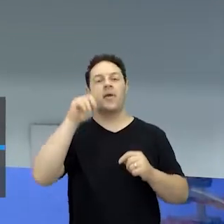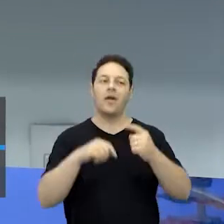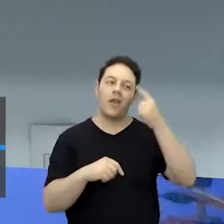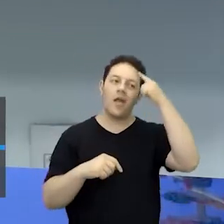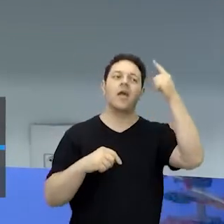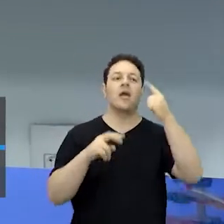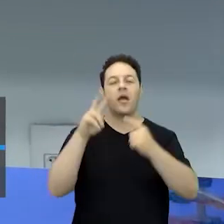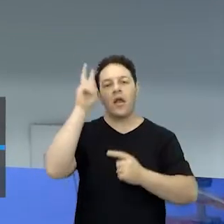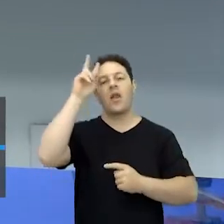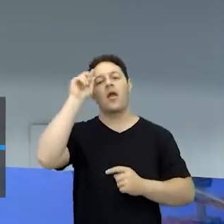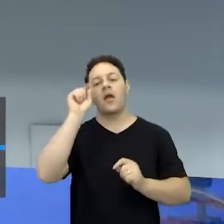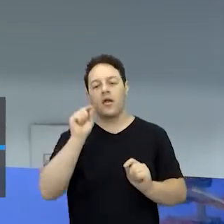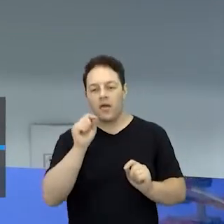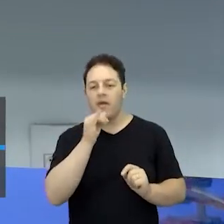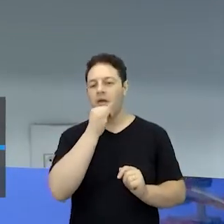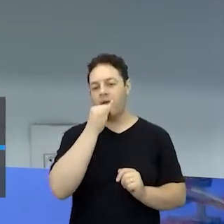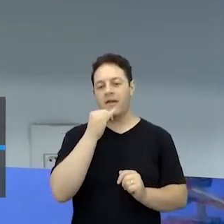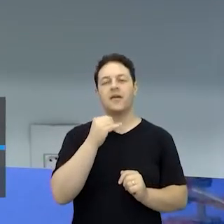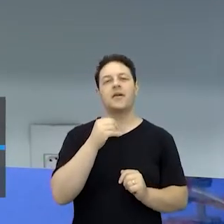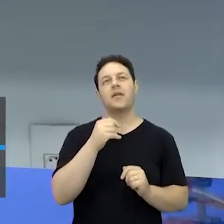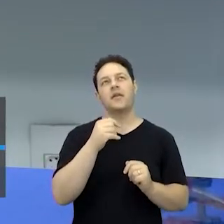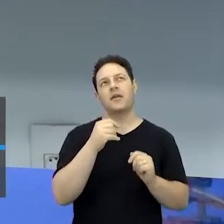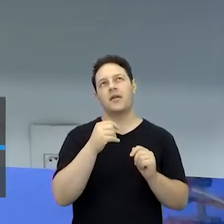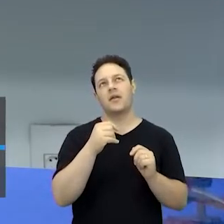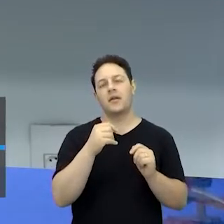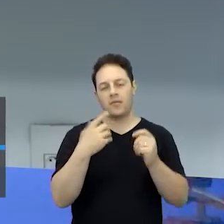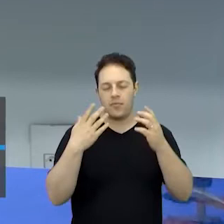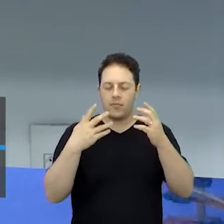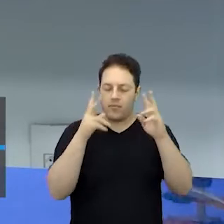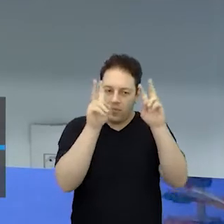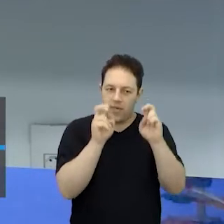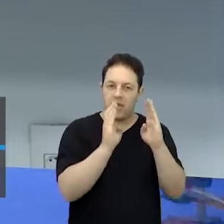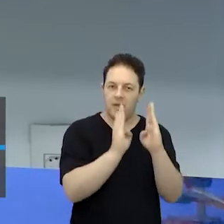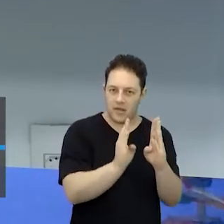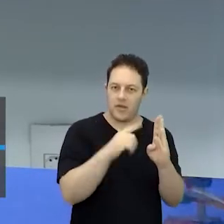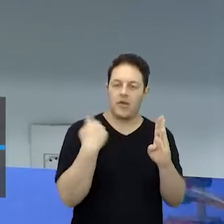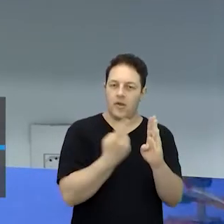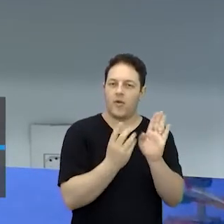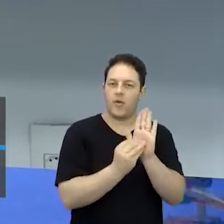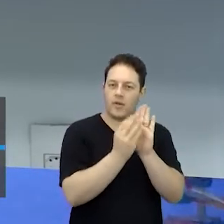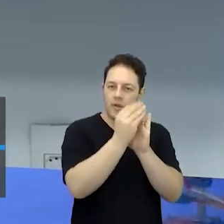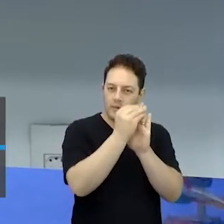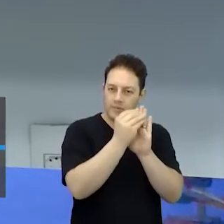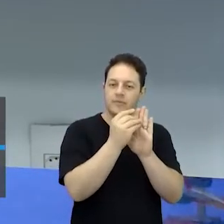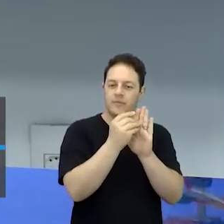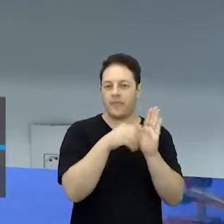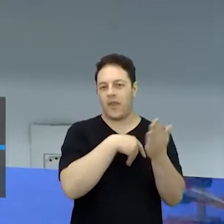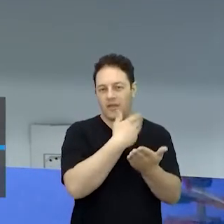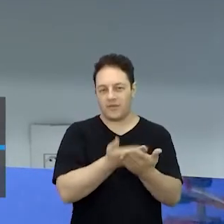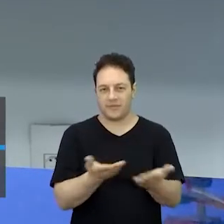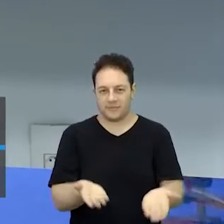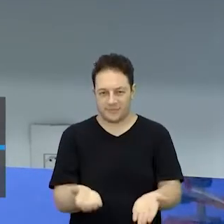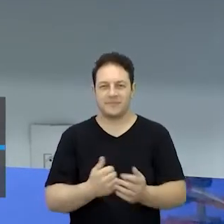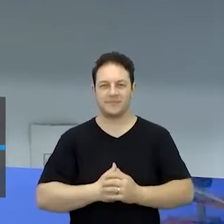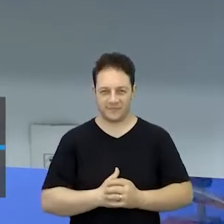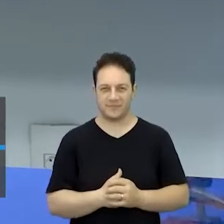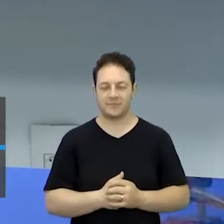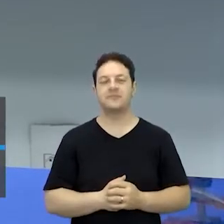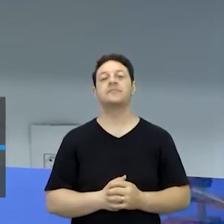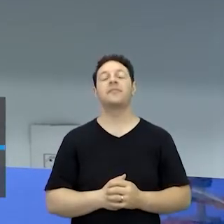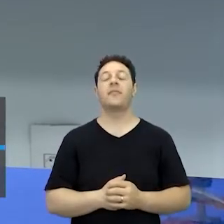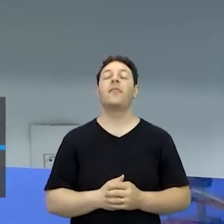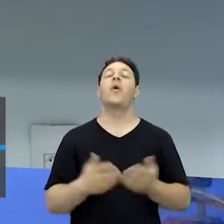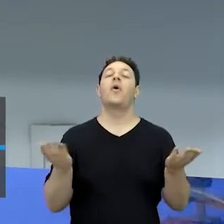onde vocês relembraram então uma parte do nosso conteúdo que foi abordado até aqui e hoje